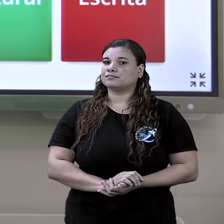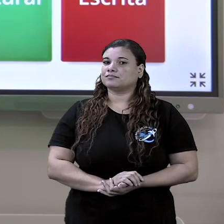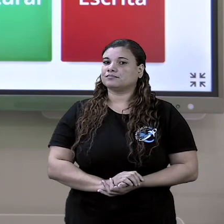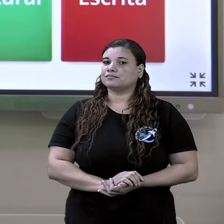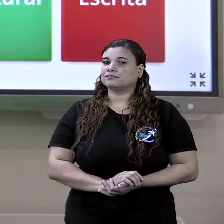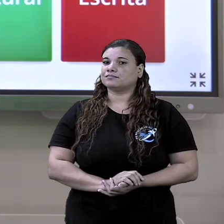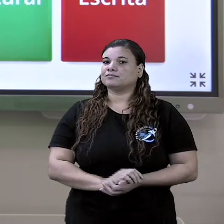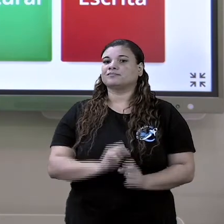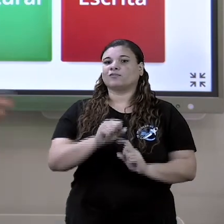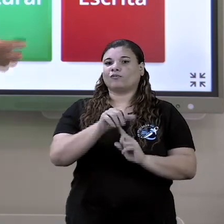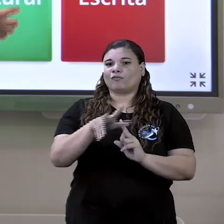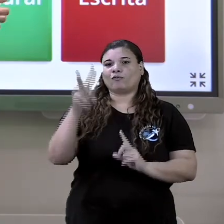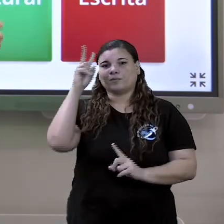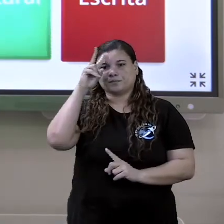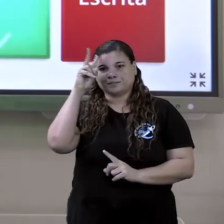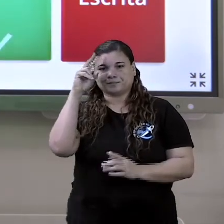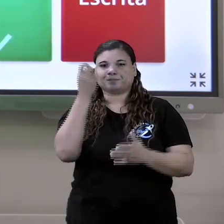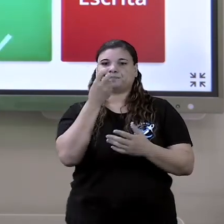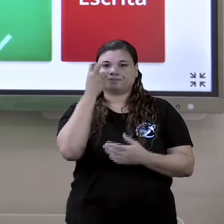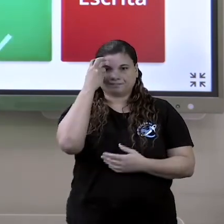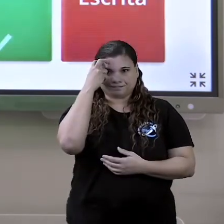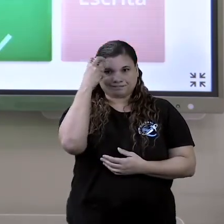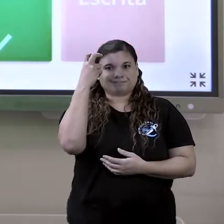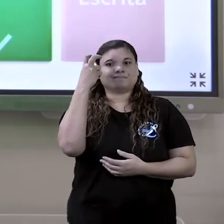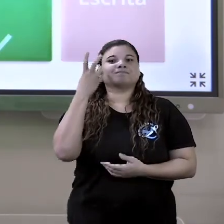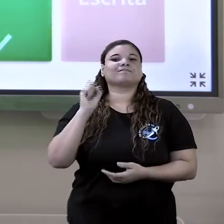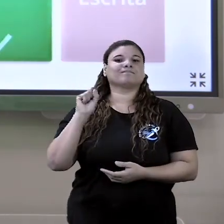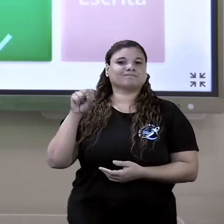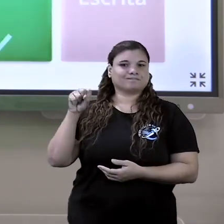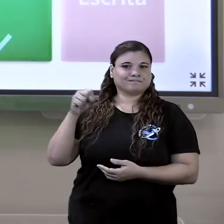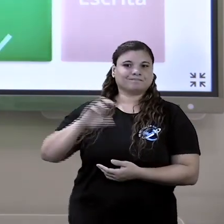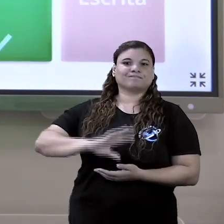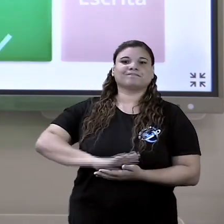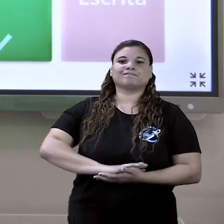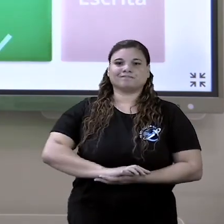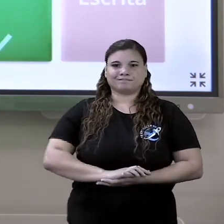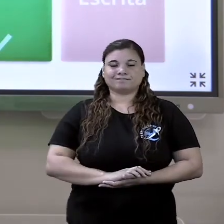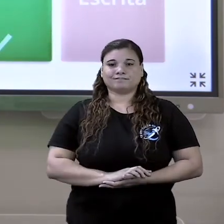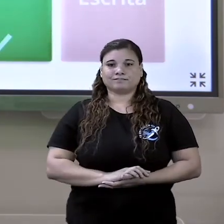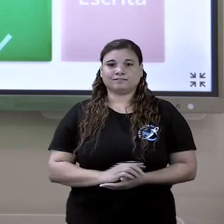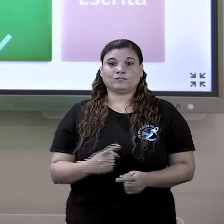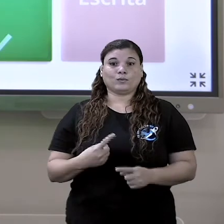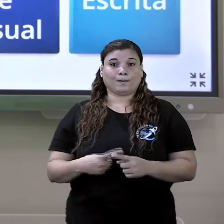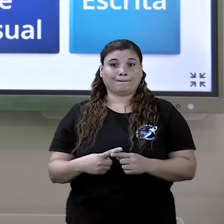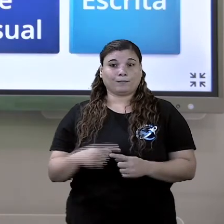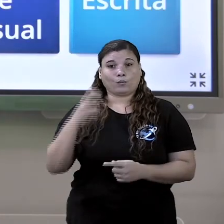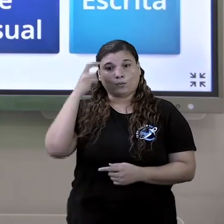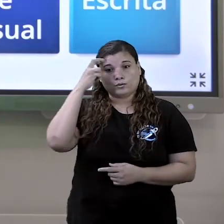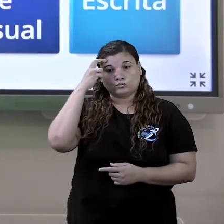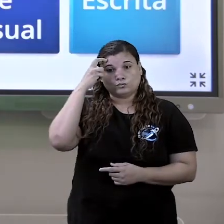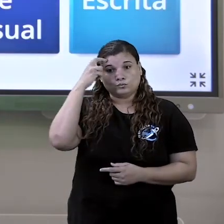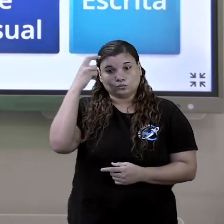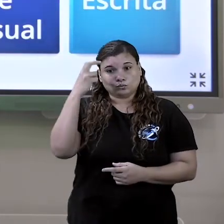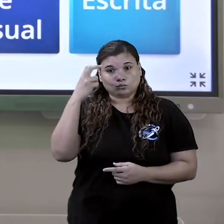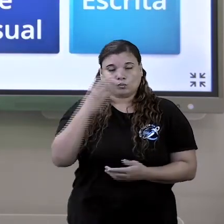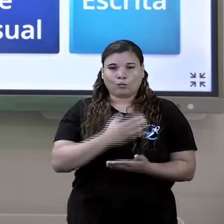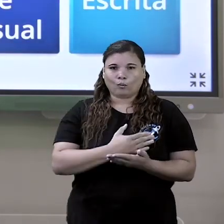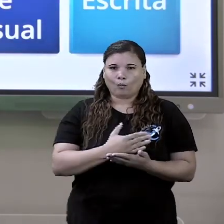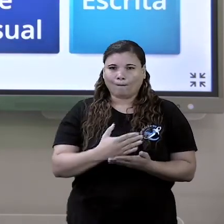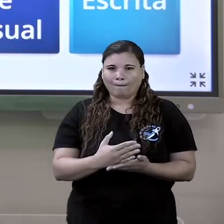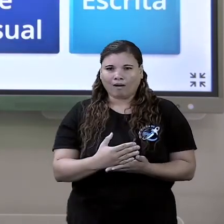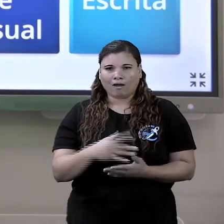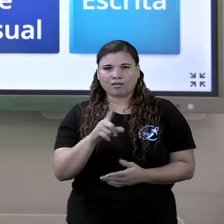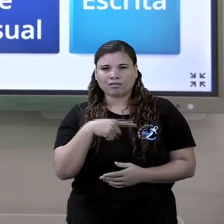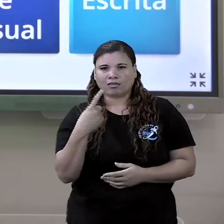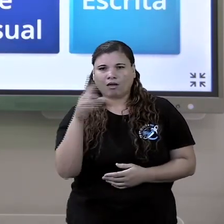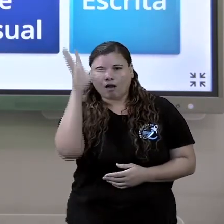Fonte histórica cultural, não é isso mesmo? A partir de uma cultura a gente conhece as